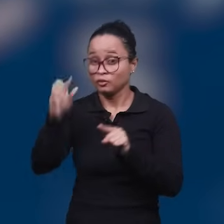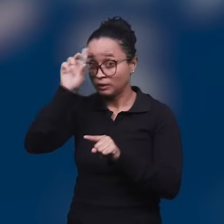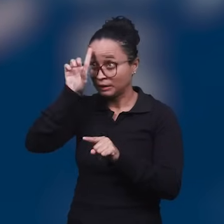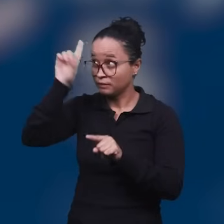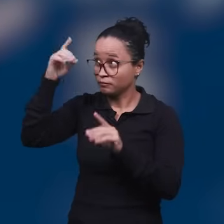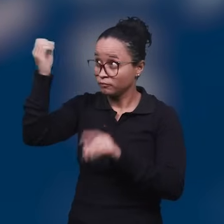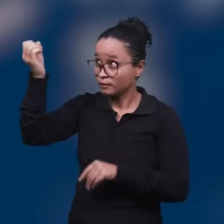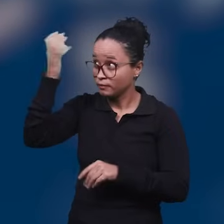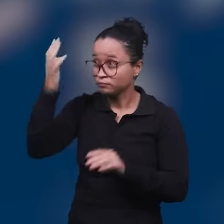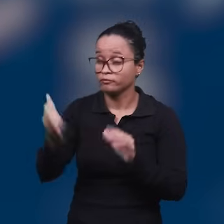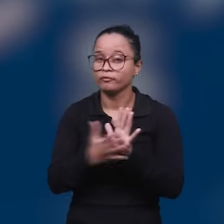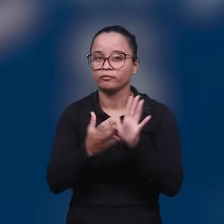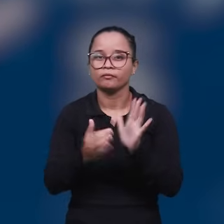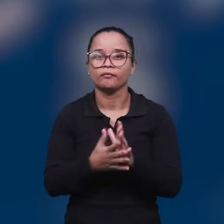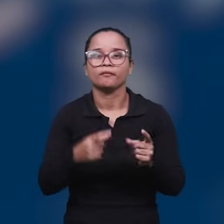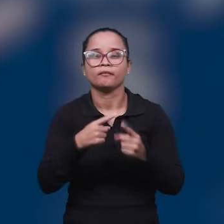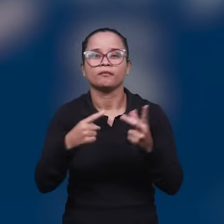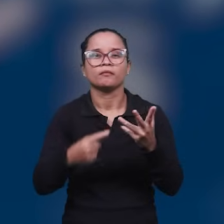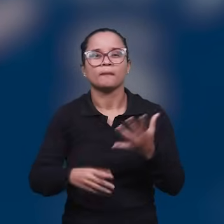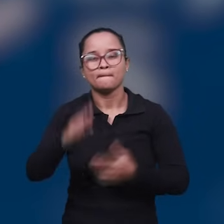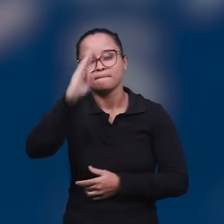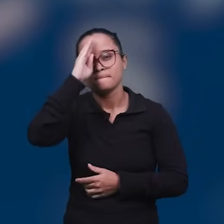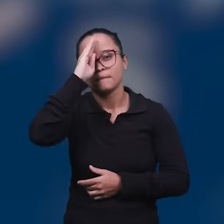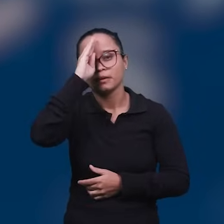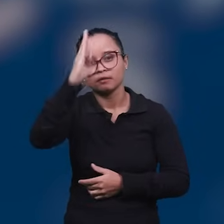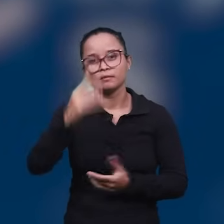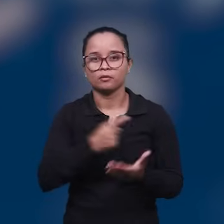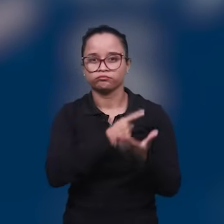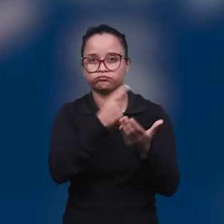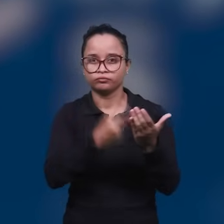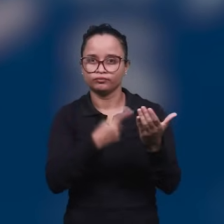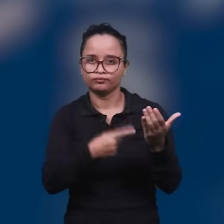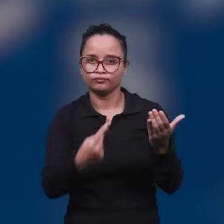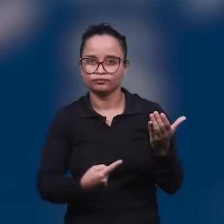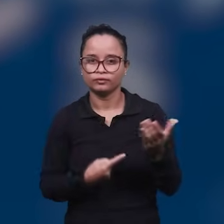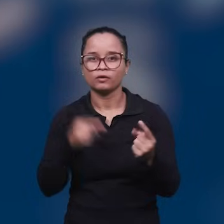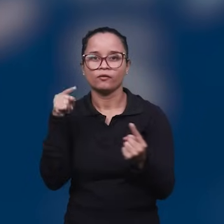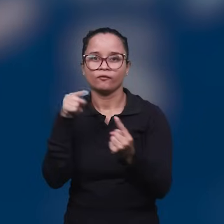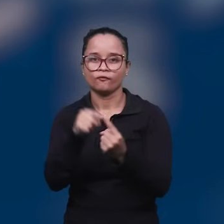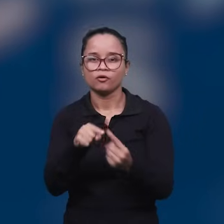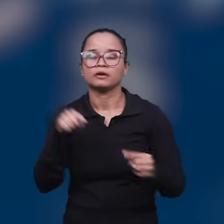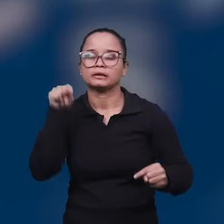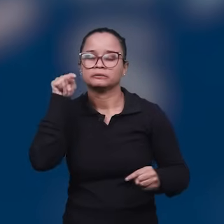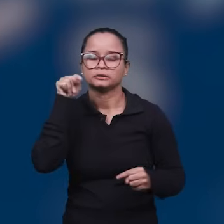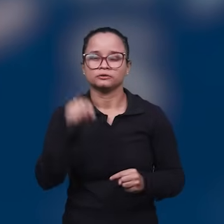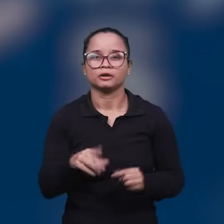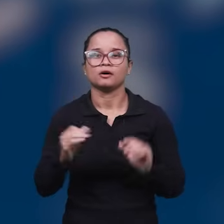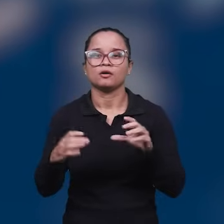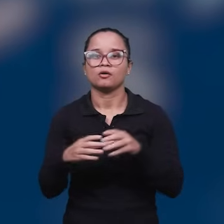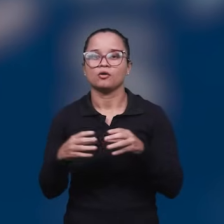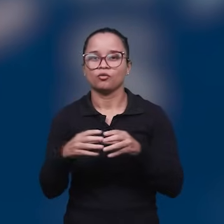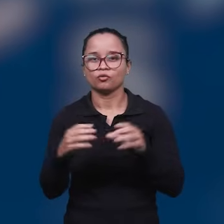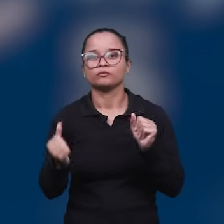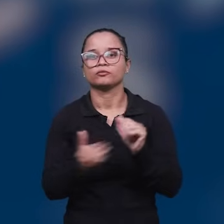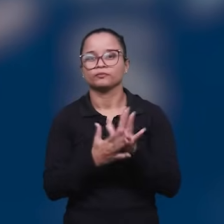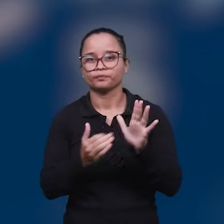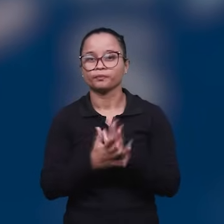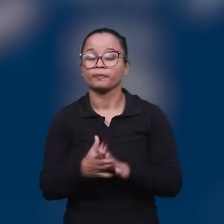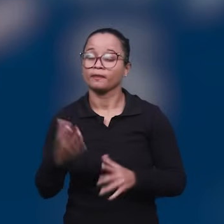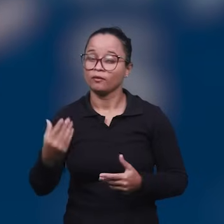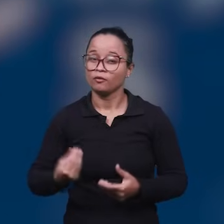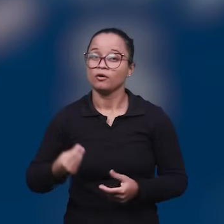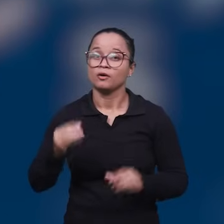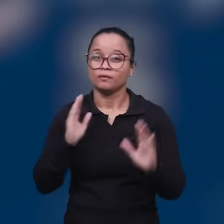da ICM Barro Duro foram ao campo fazer convites para o seminário das classes, uma oportunidade também de